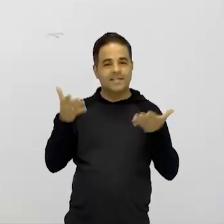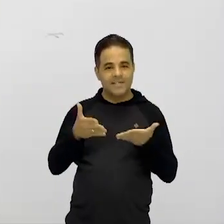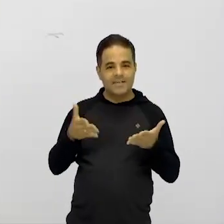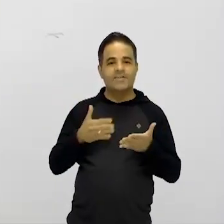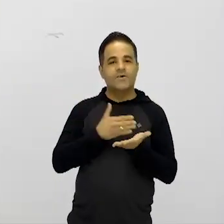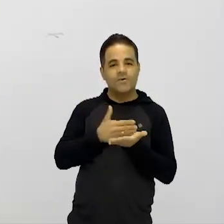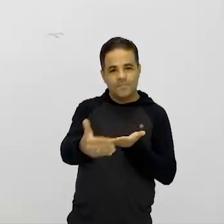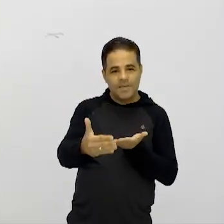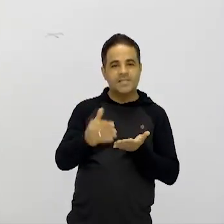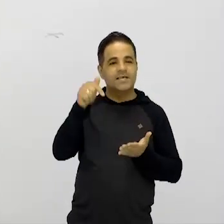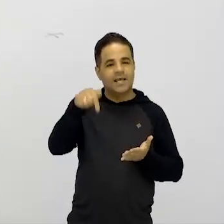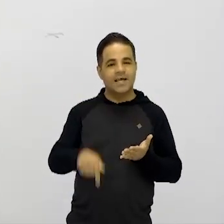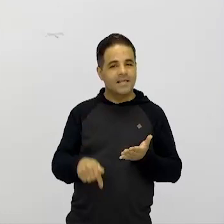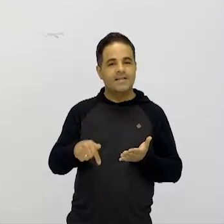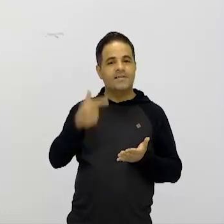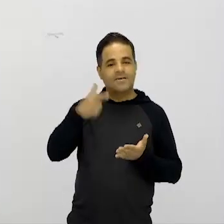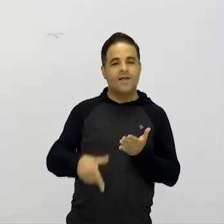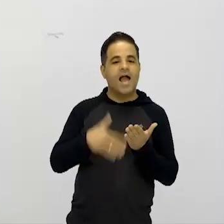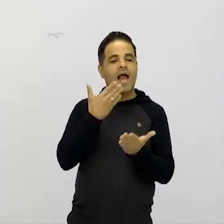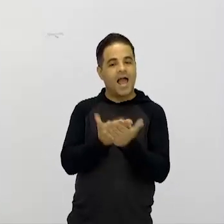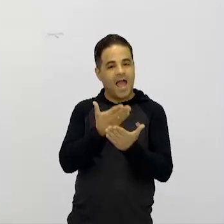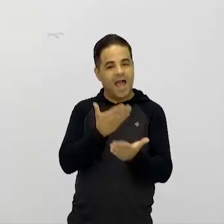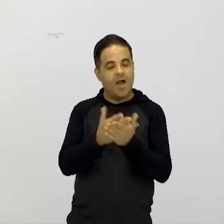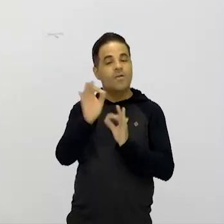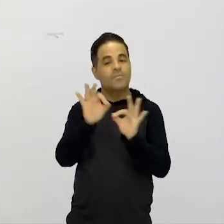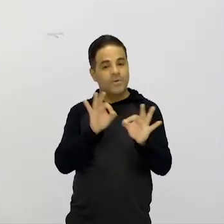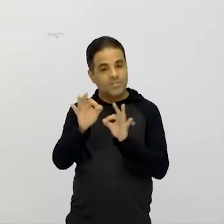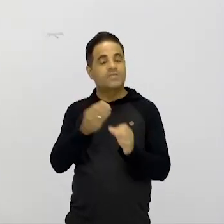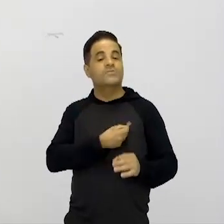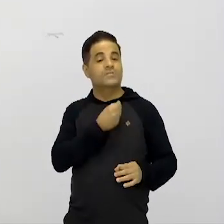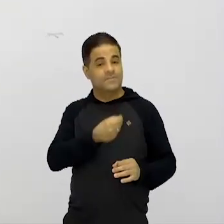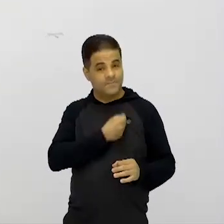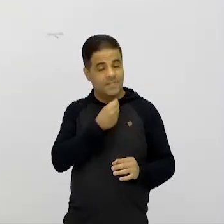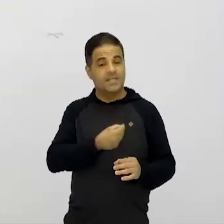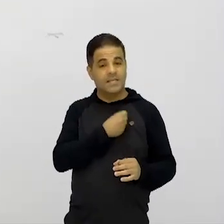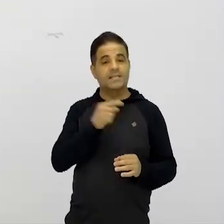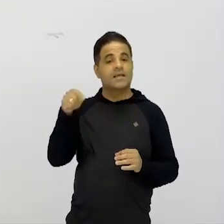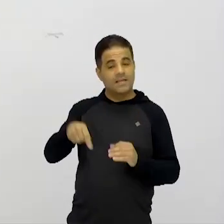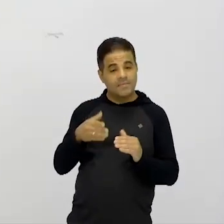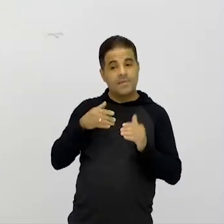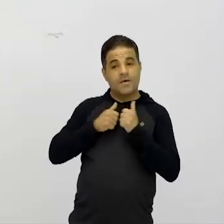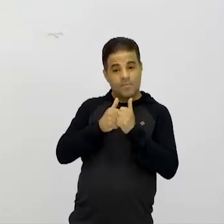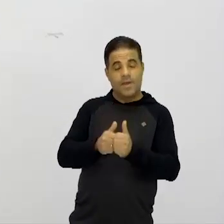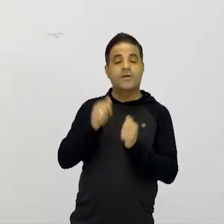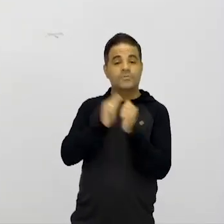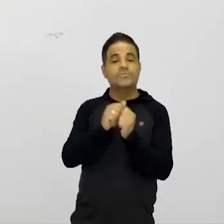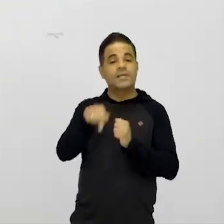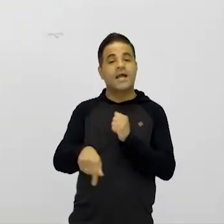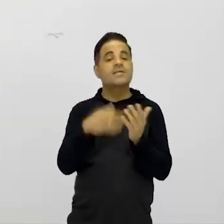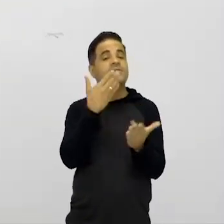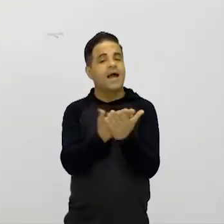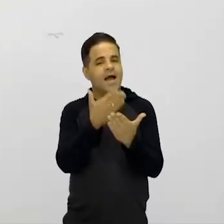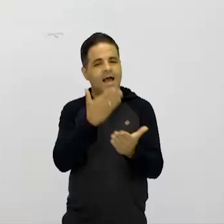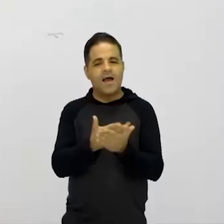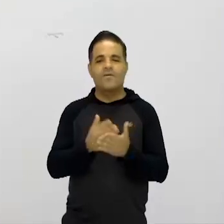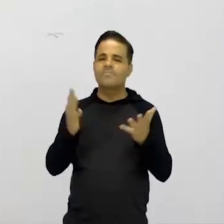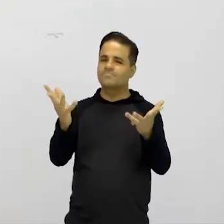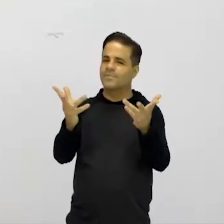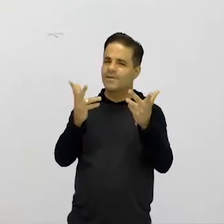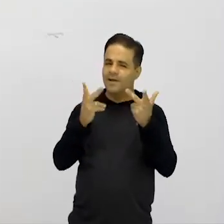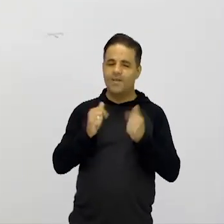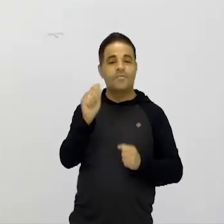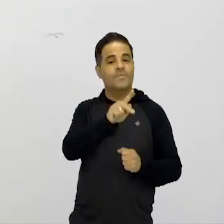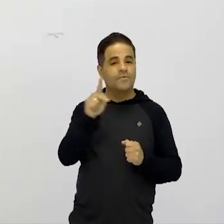gente está começando aqui mais uma aula de projeto de vida. E para me acompanhar nessa aula, a